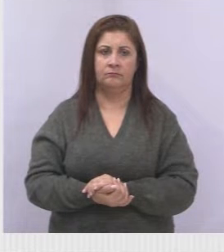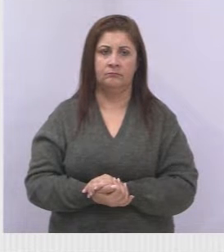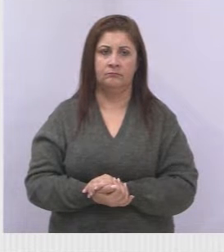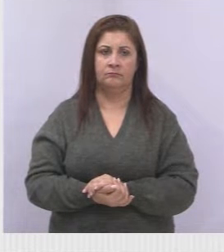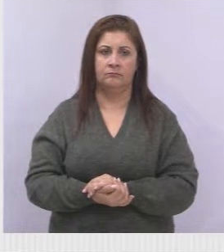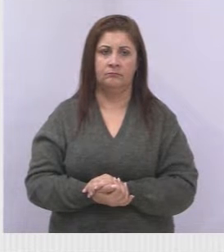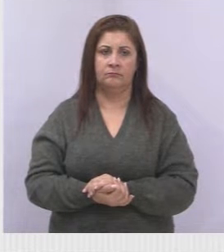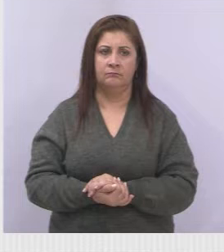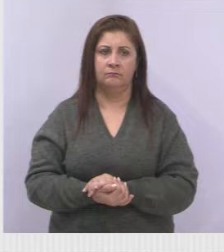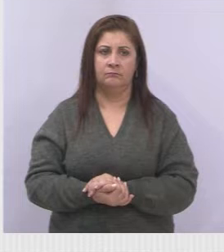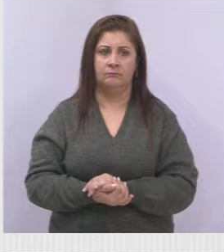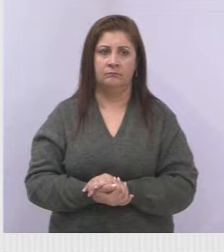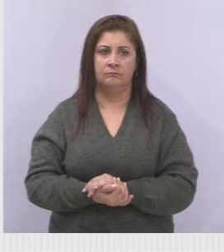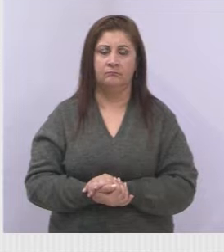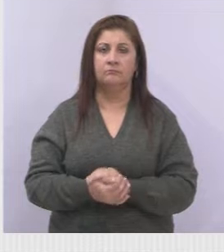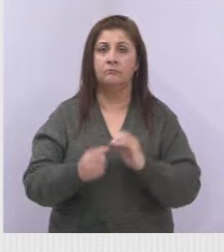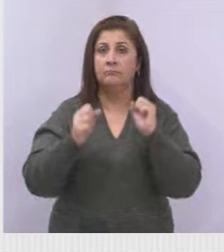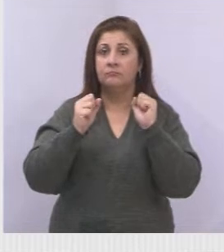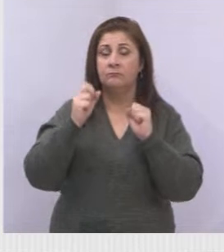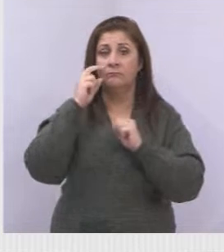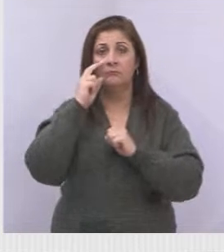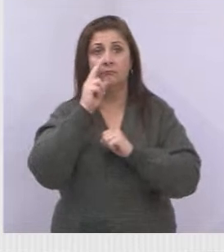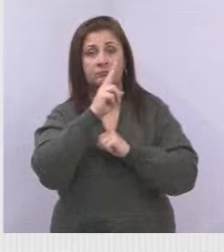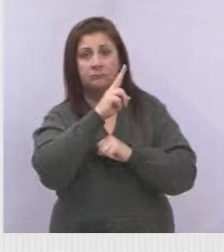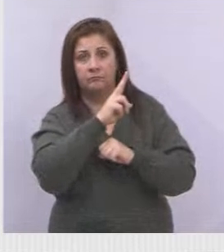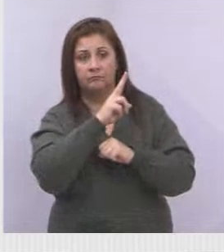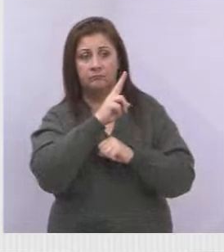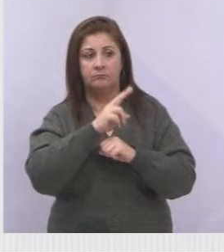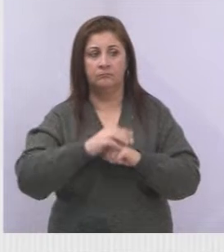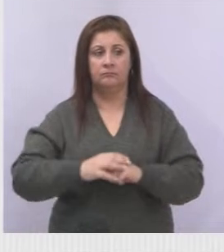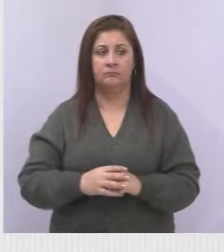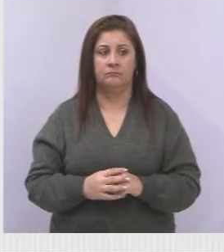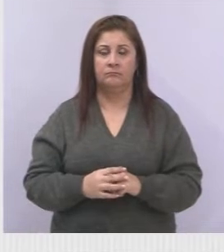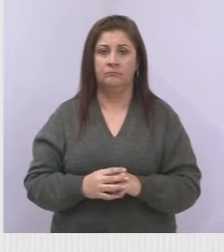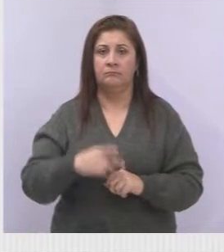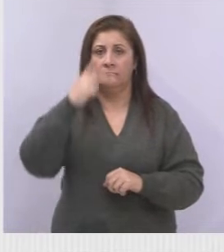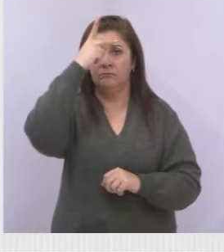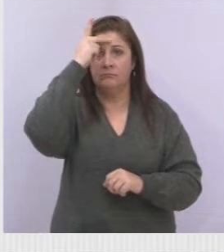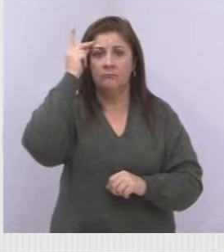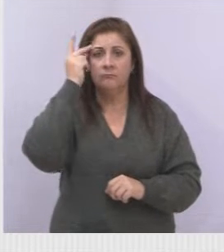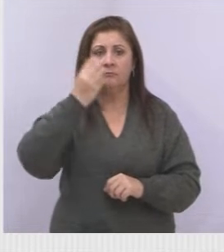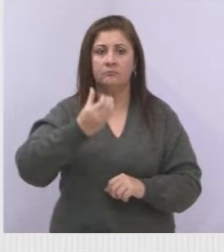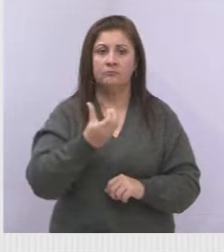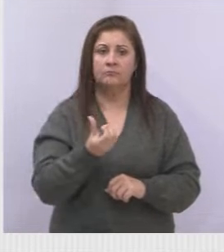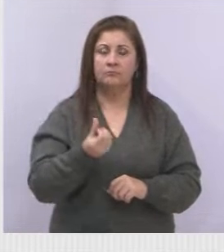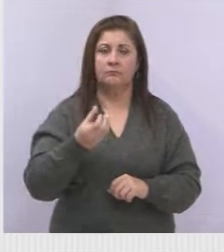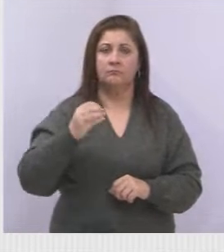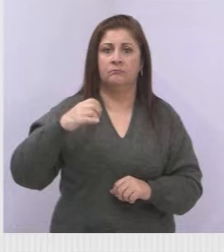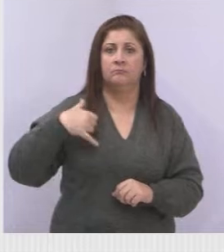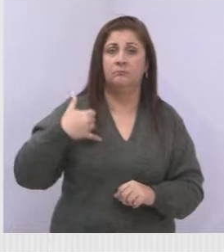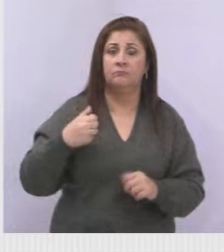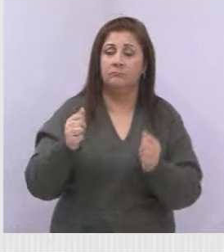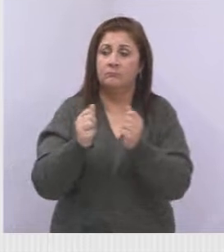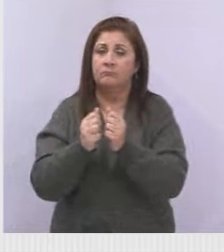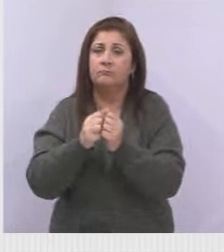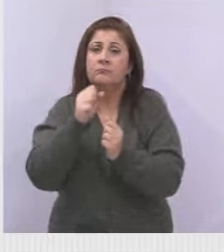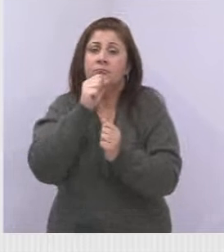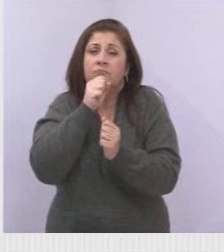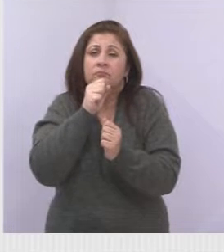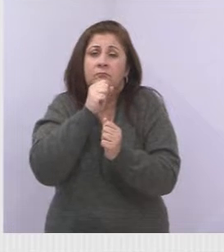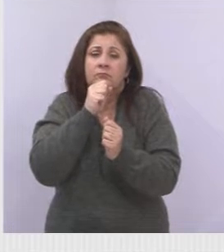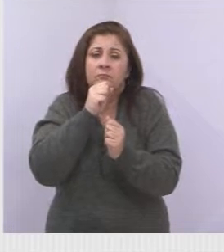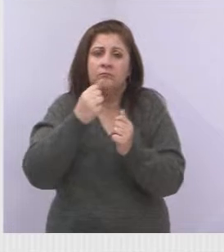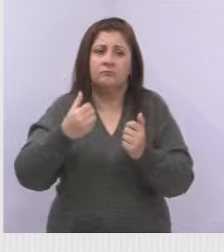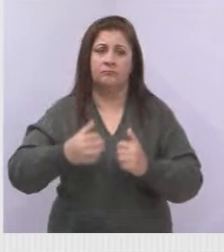Pode passar. Isso, olha aí, dá para vocês verem a diferença. Pessoas de 60 anos, pessoas de mais idade. Olha aí, uma